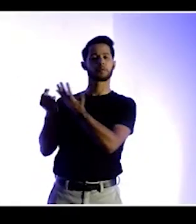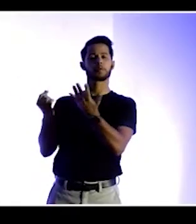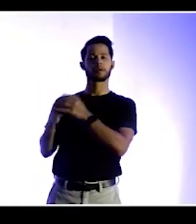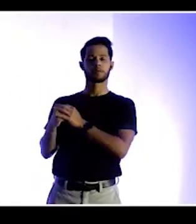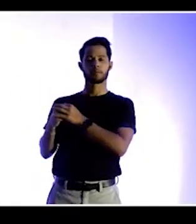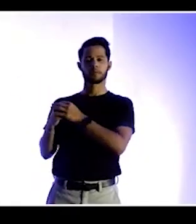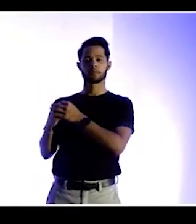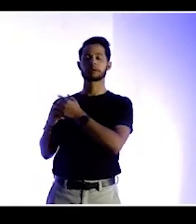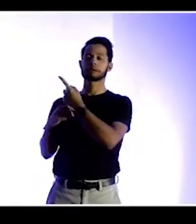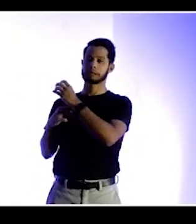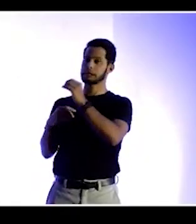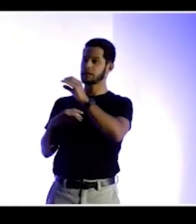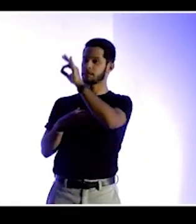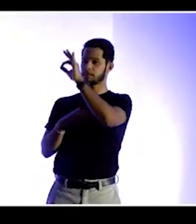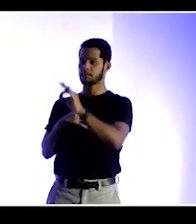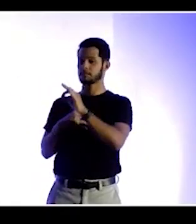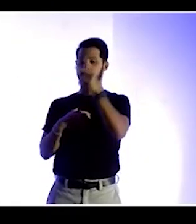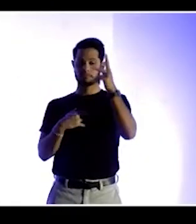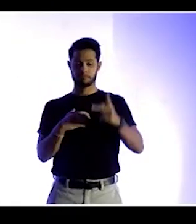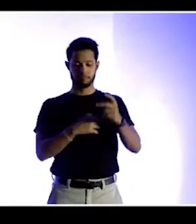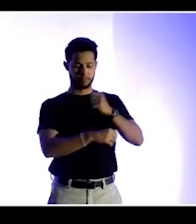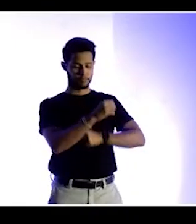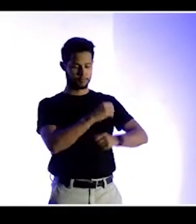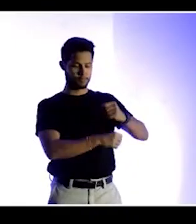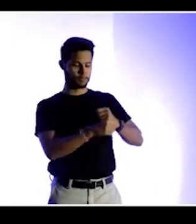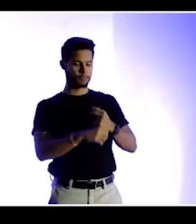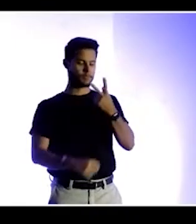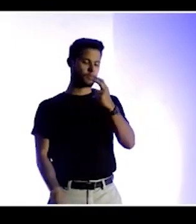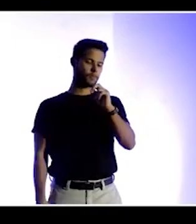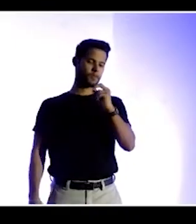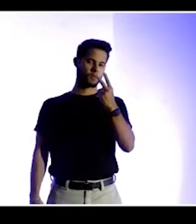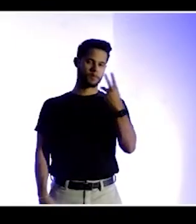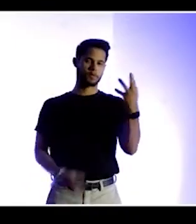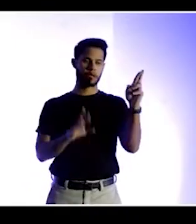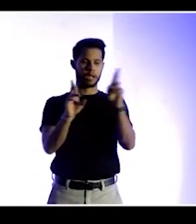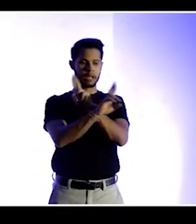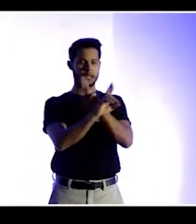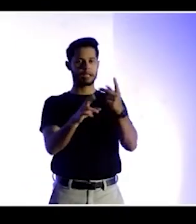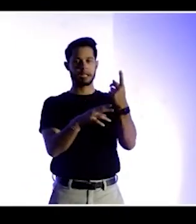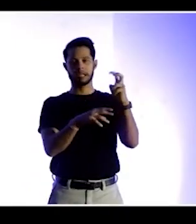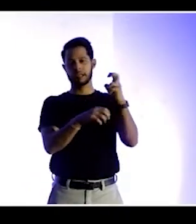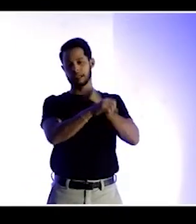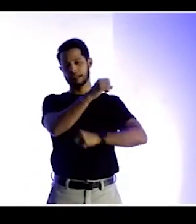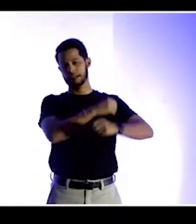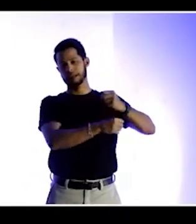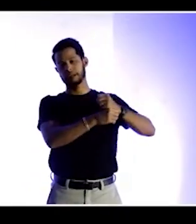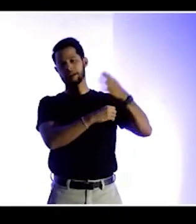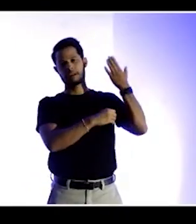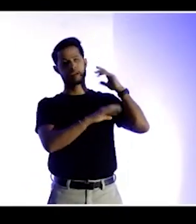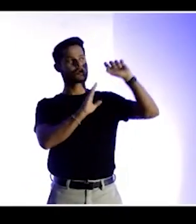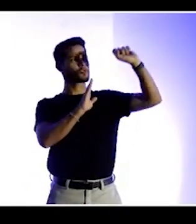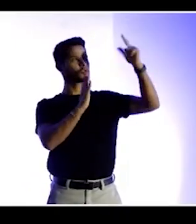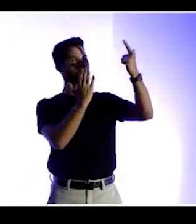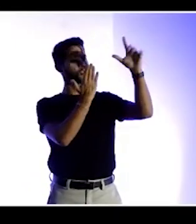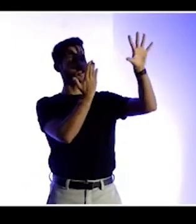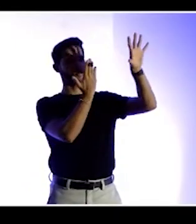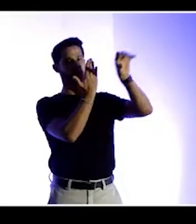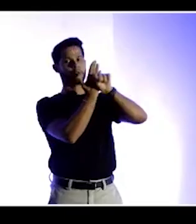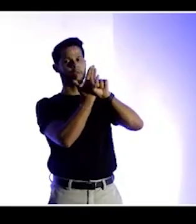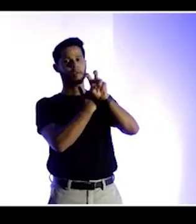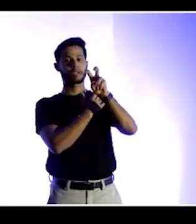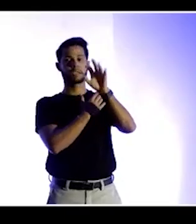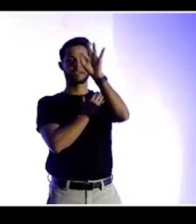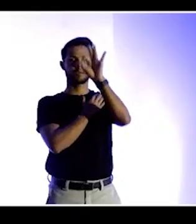custa hoje, em 2024, ano passado, em relação a 15 anos atrás? Solar, 5% do